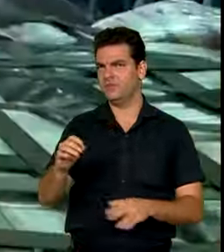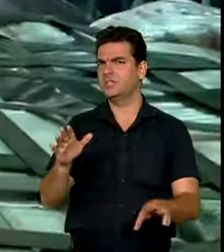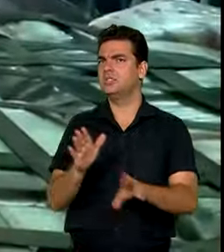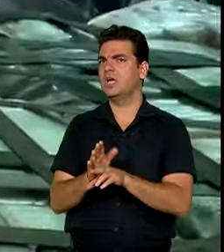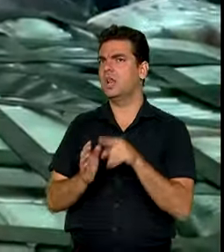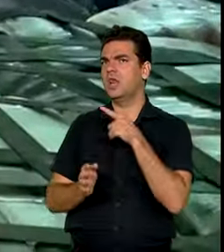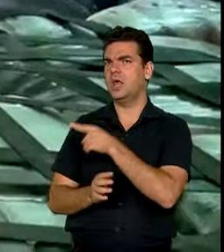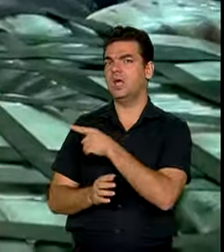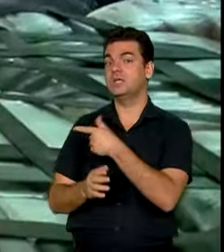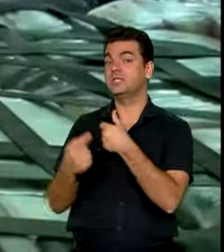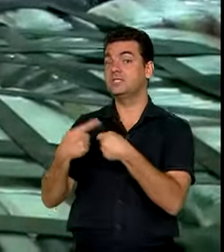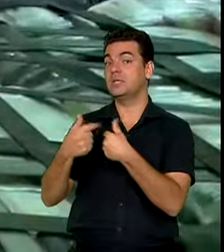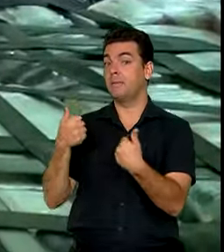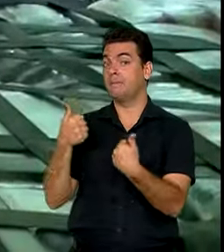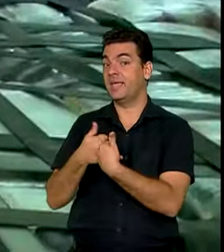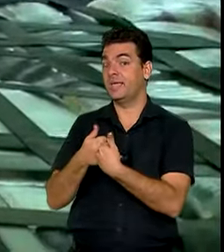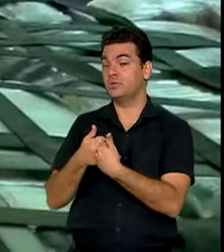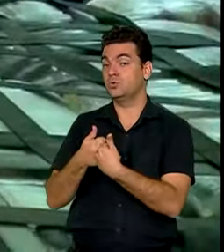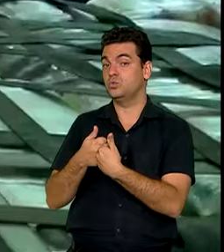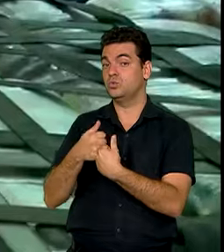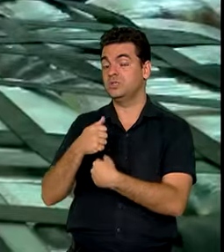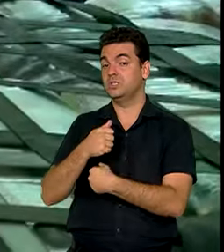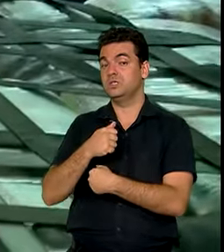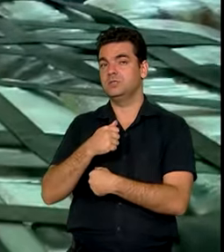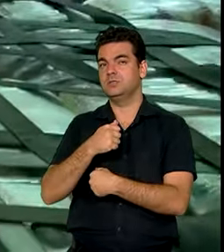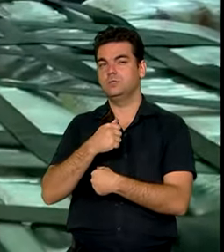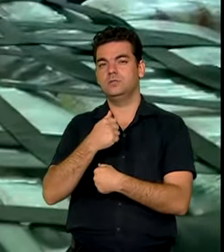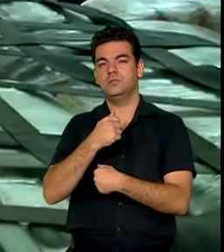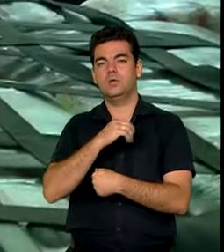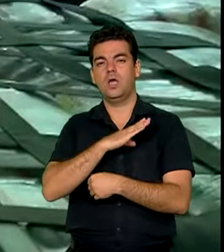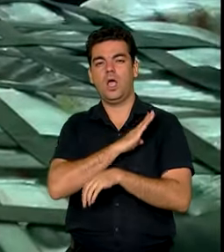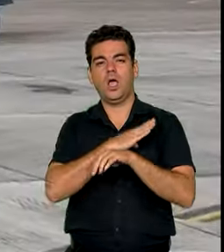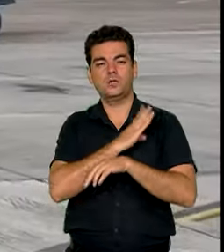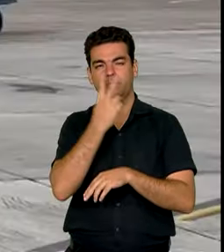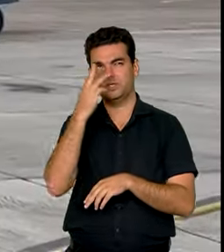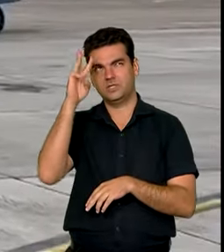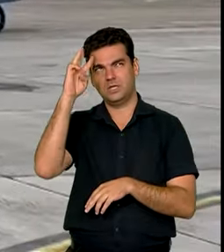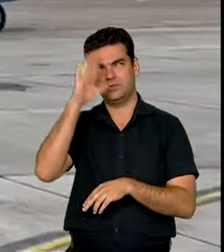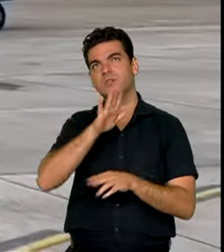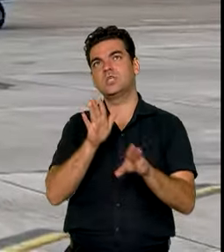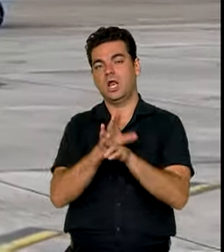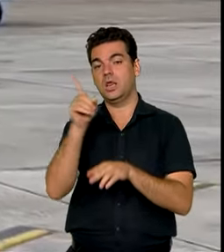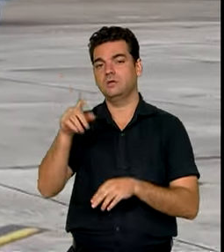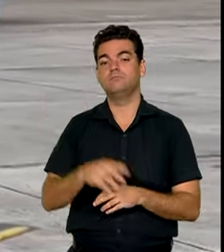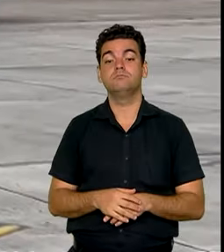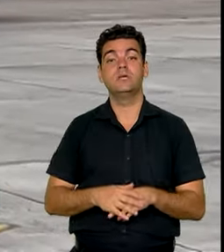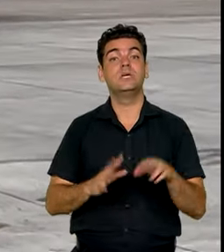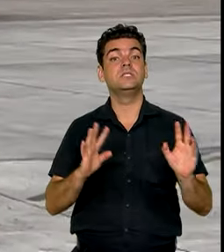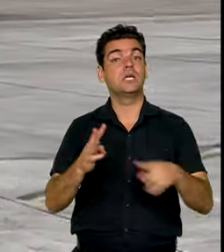Al-Arish, cidade perto da fronteira com Gaza, na manhã desta terça-feira. Este